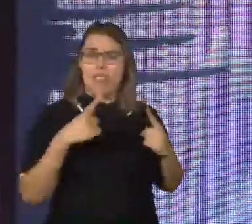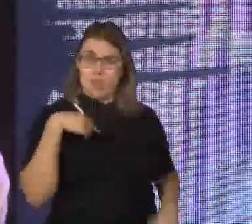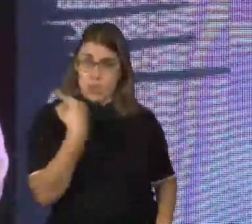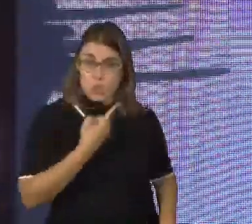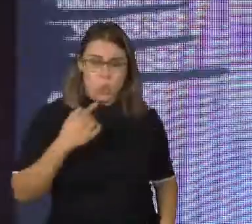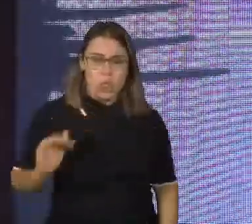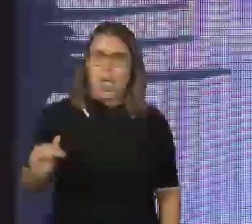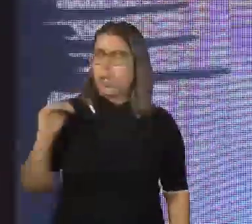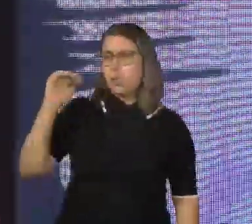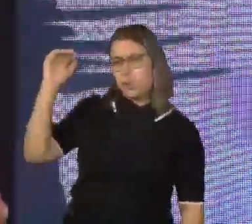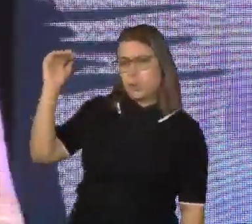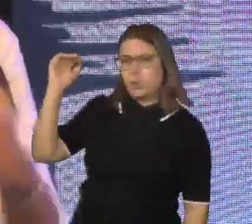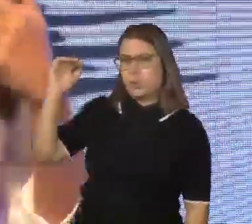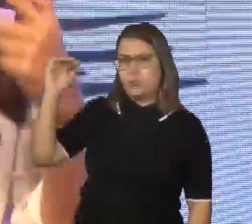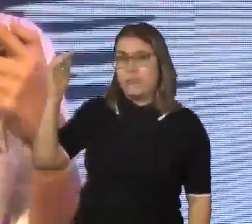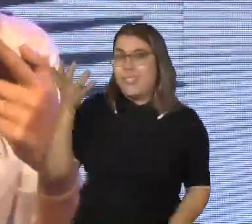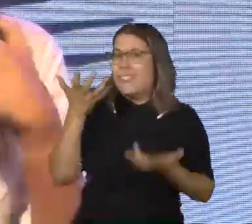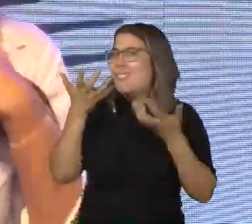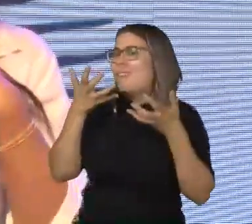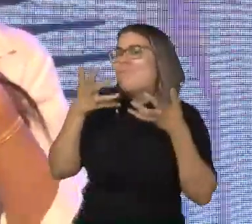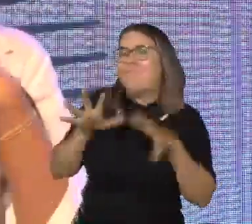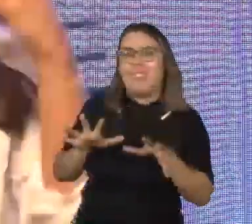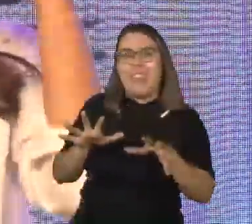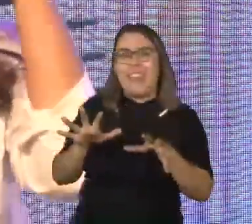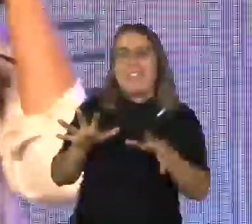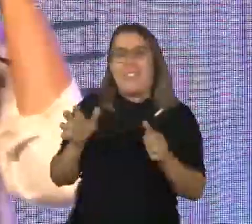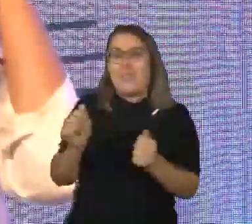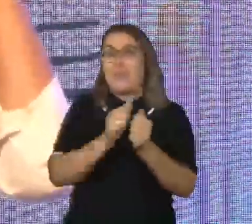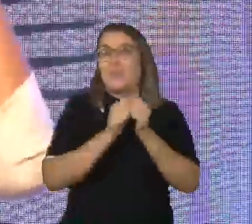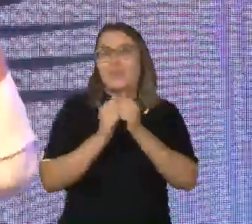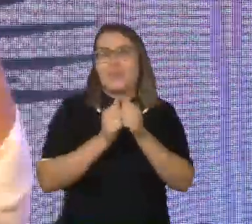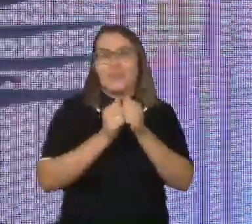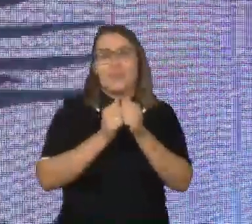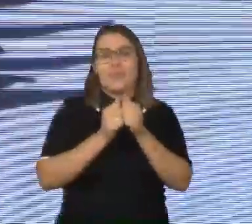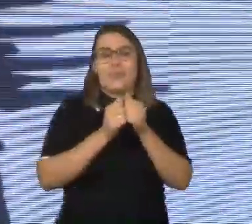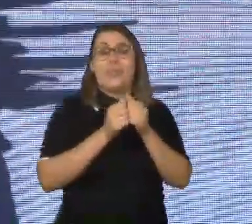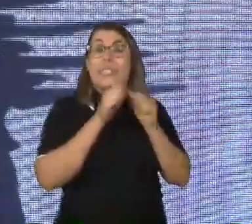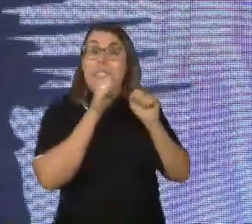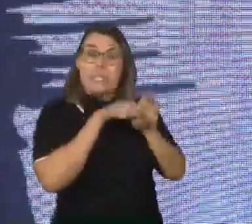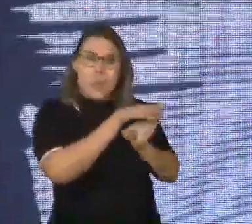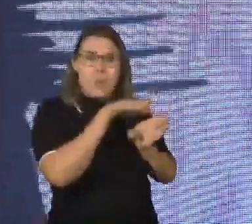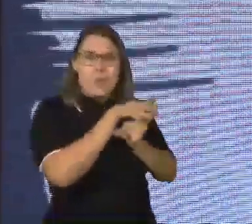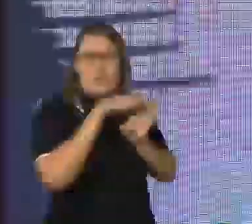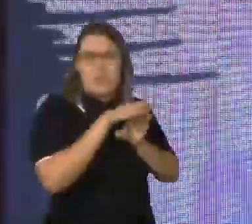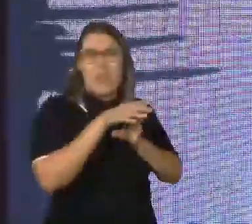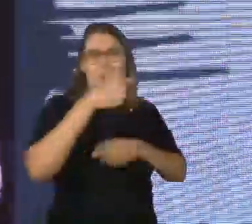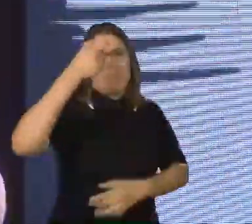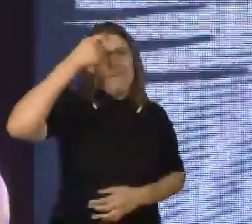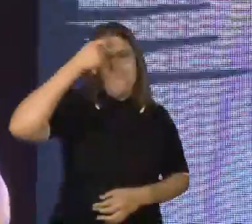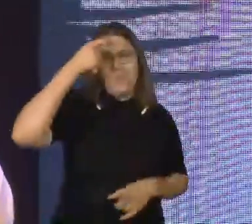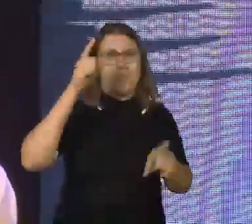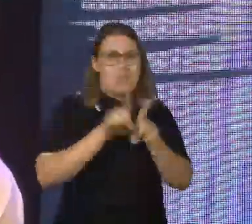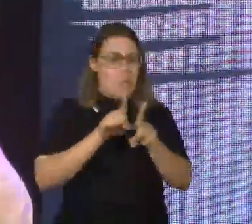adultos, não estamos preparados para trabalhar esses corações e essas mentes, assim como a nossa mente de adulto